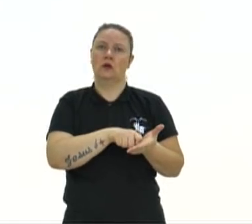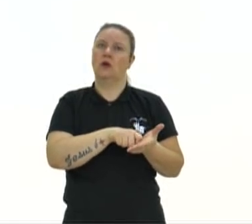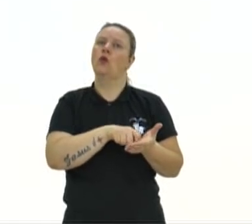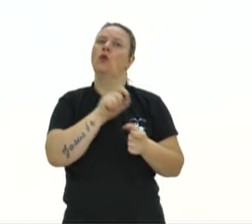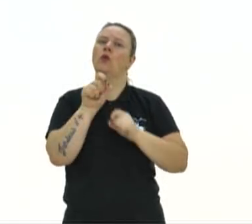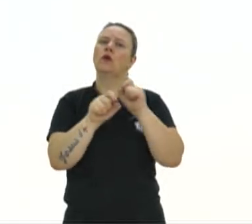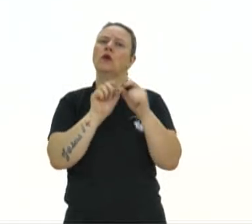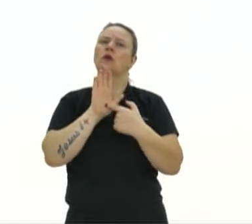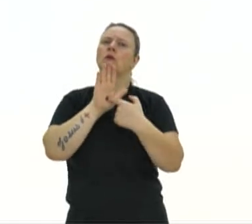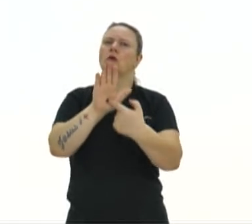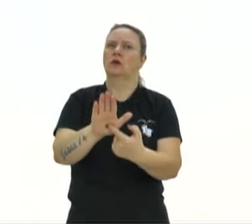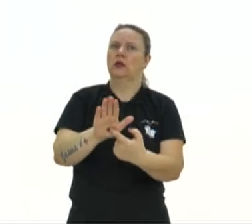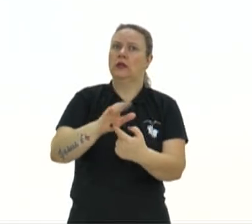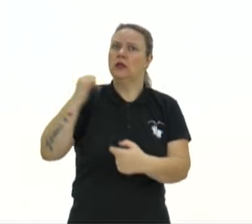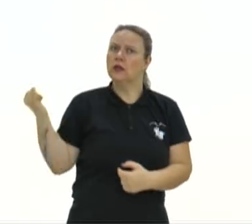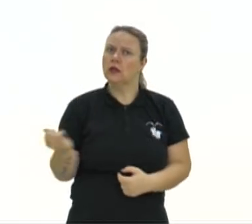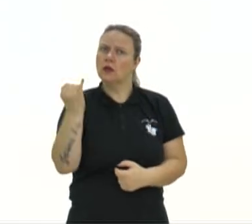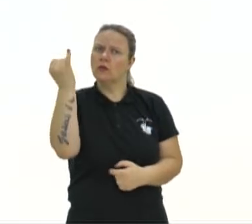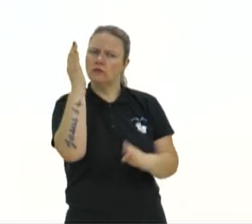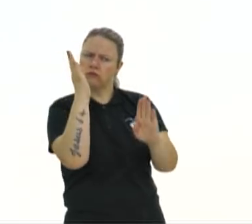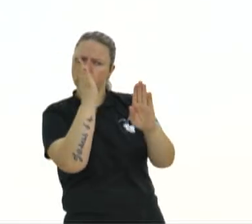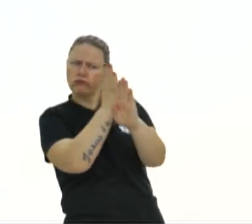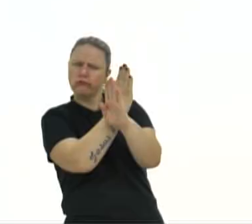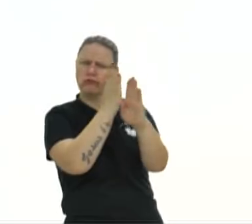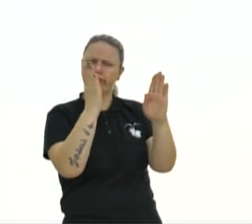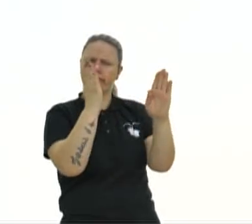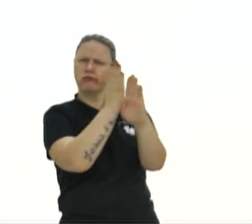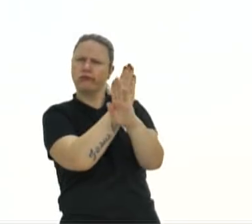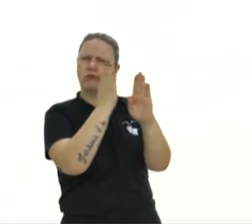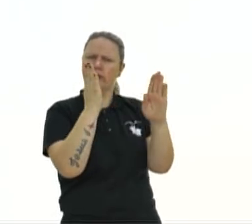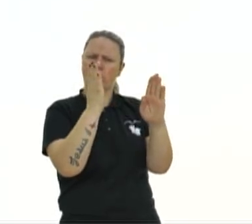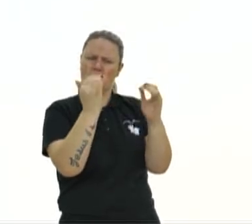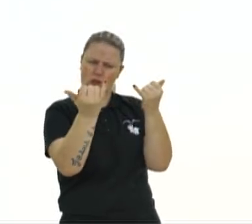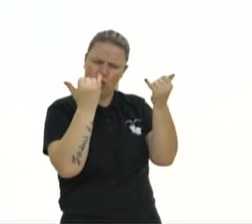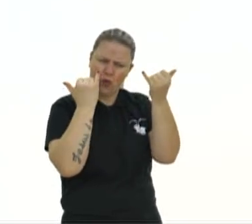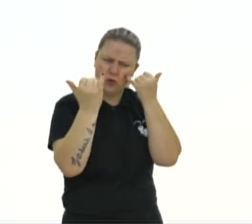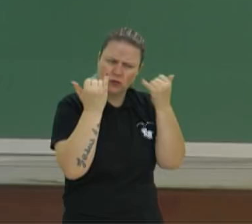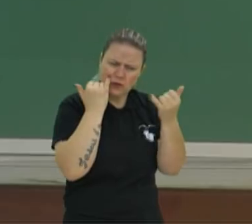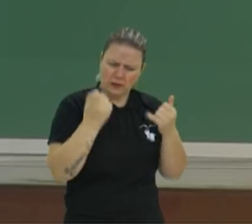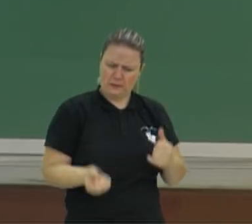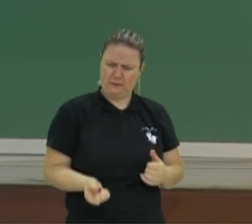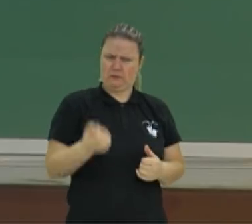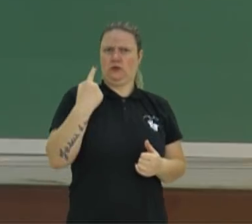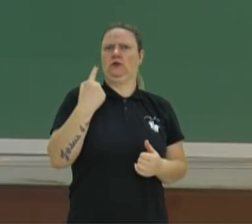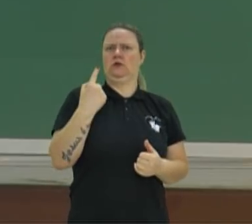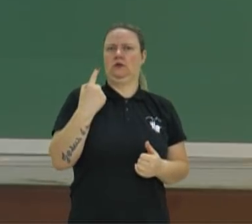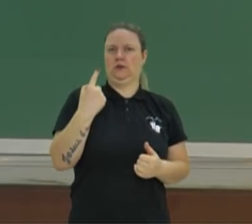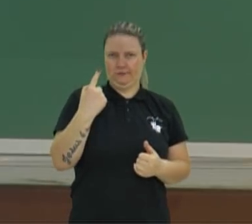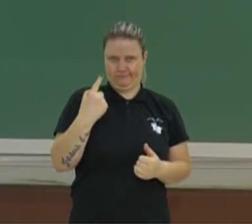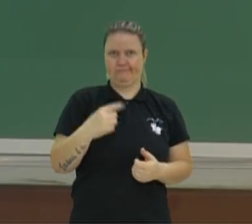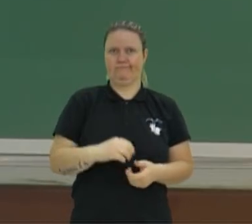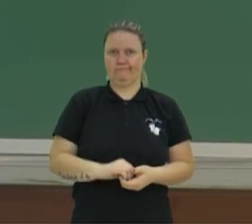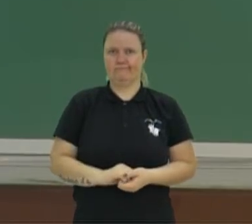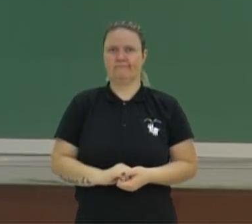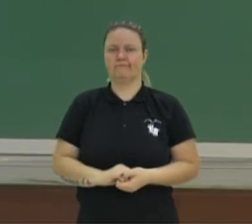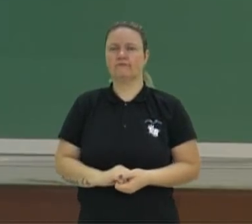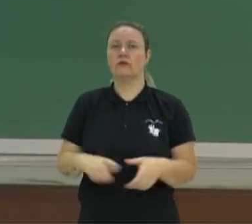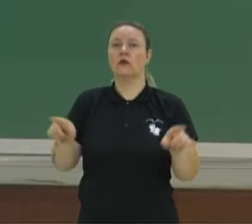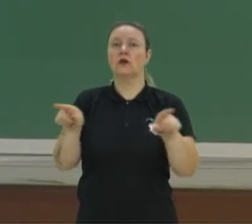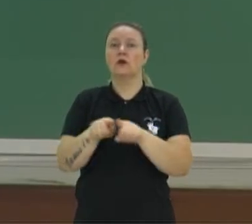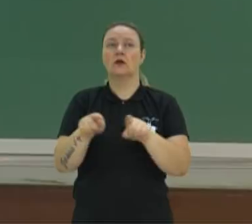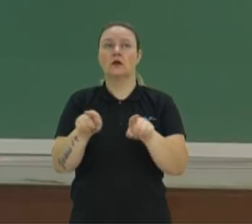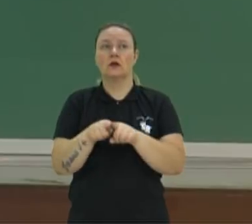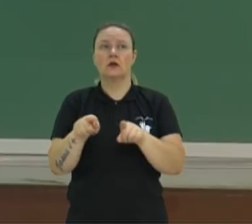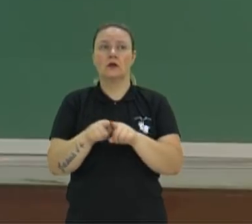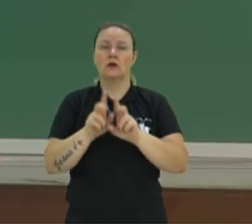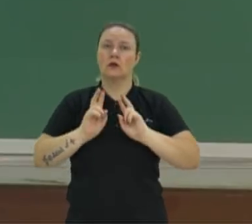desconfiar e não compartilhar de preferência a notícia se você tem uma suspeita sobre ela. Na sequência,